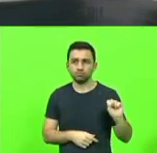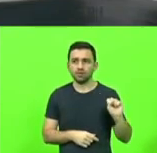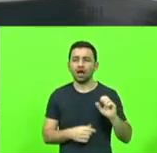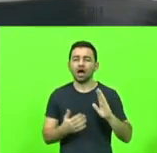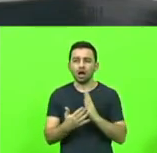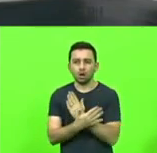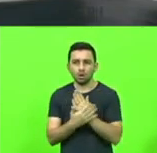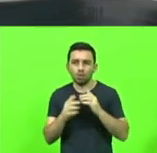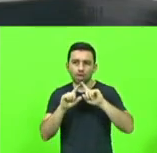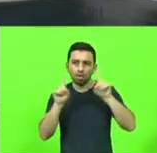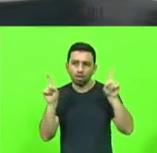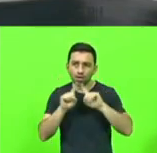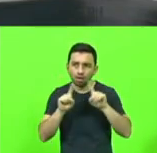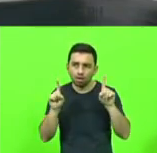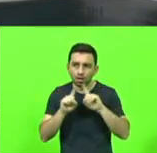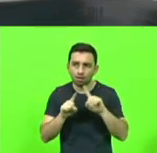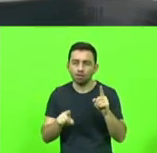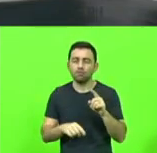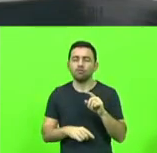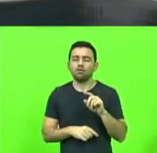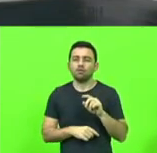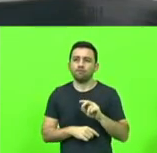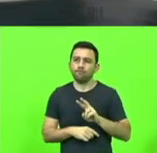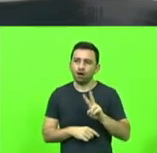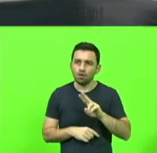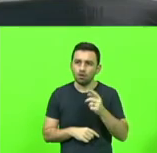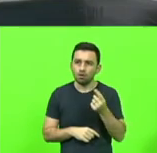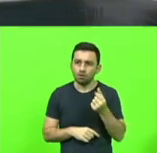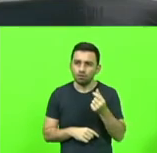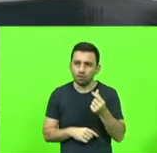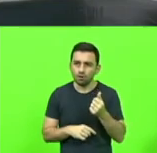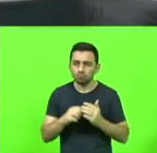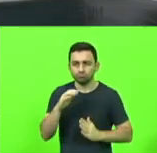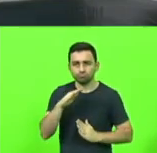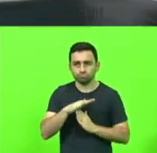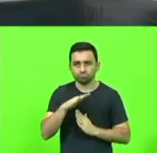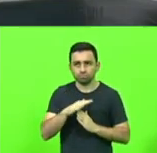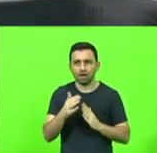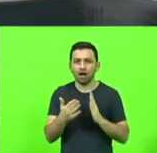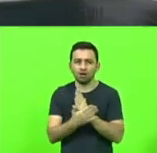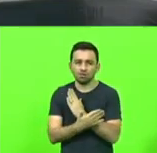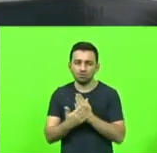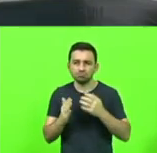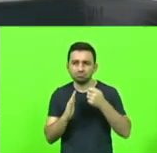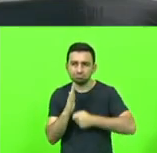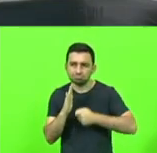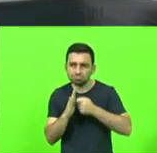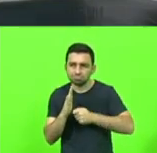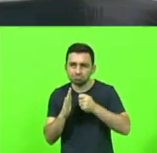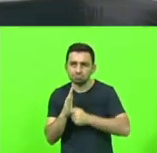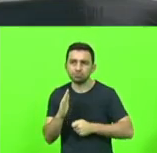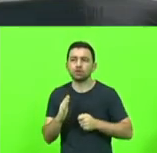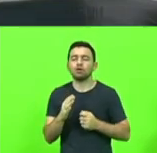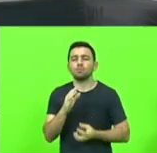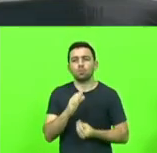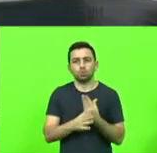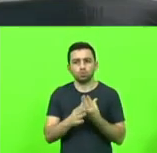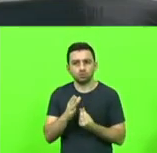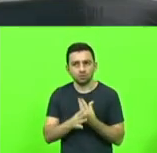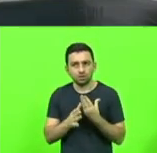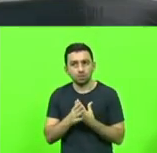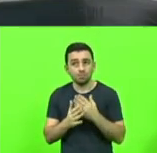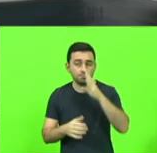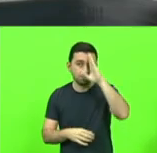valor teto repassado e outras pela cobrança da produção, principalmente agora